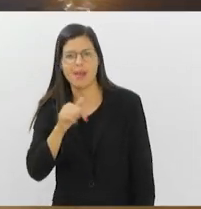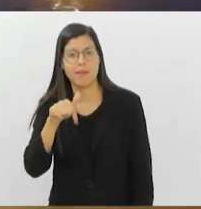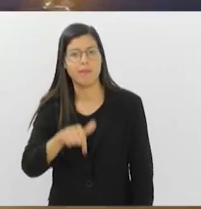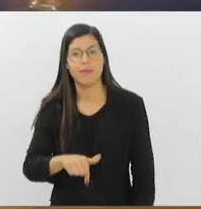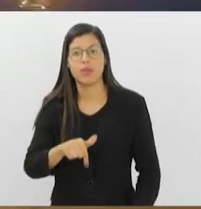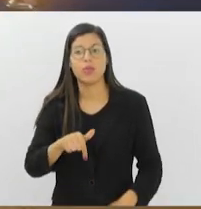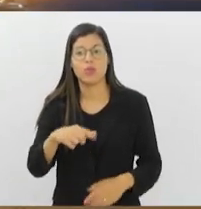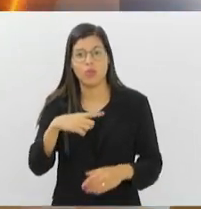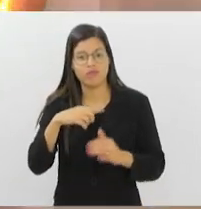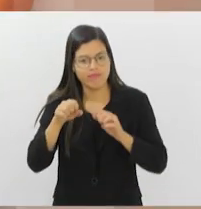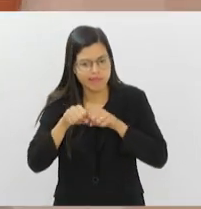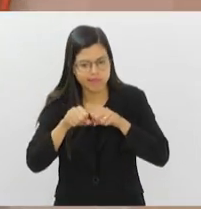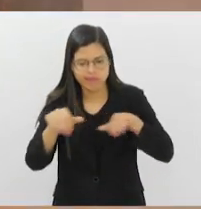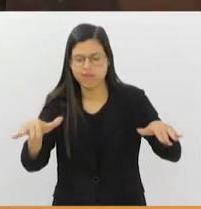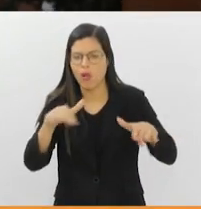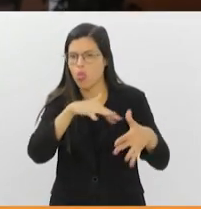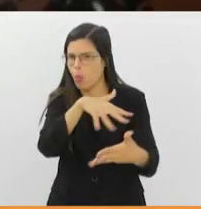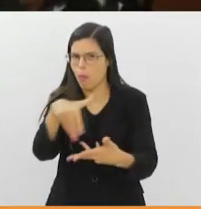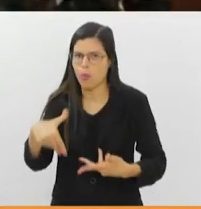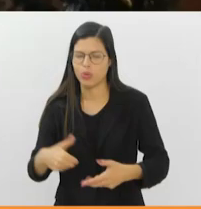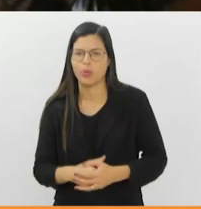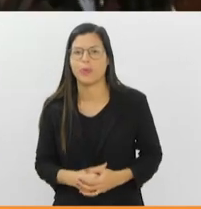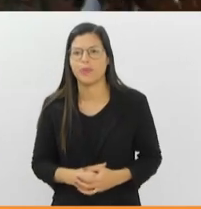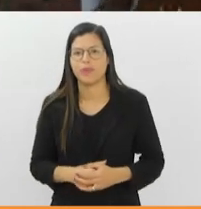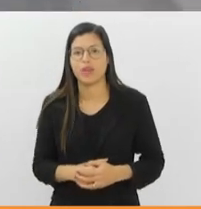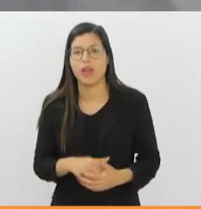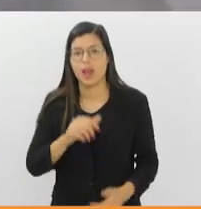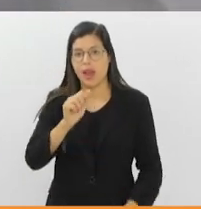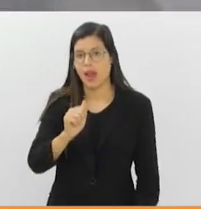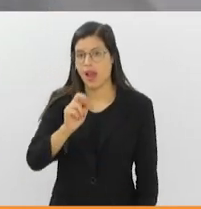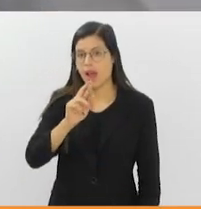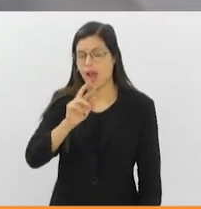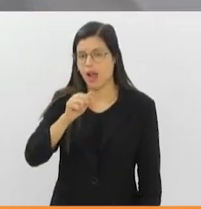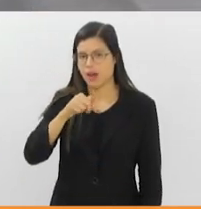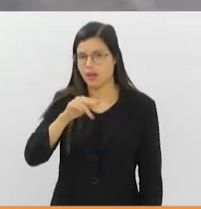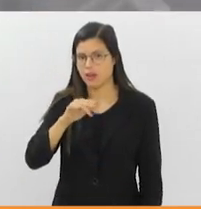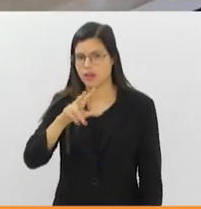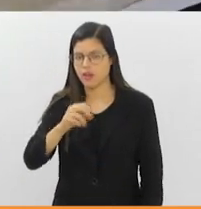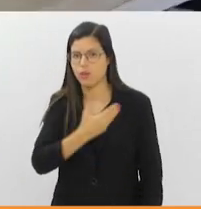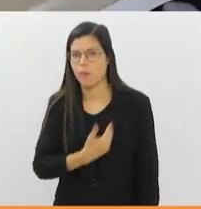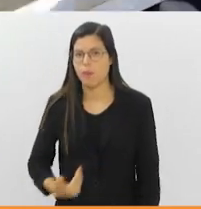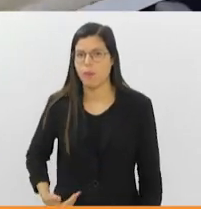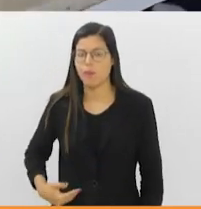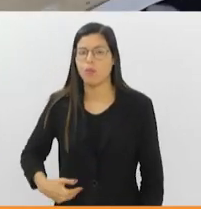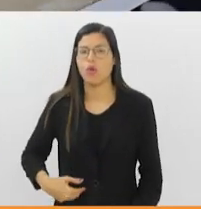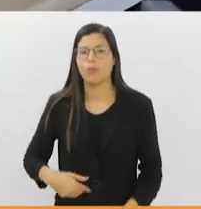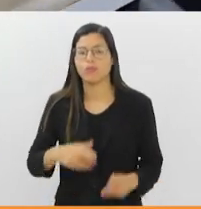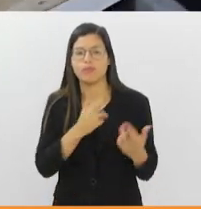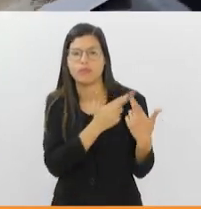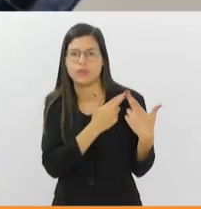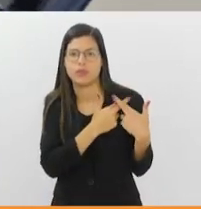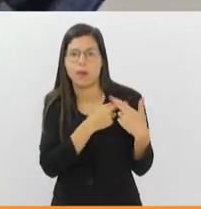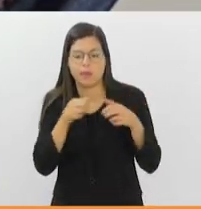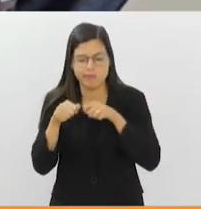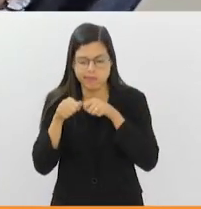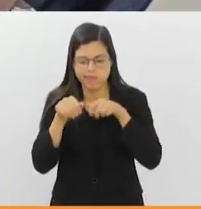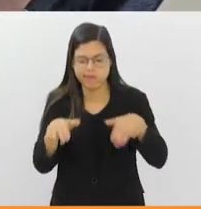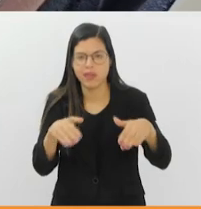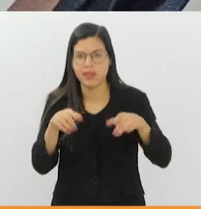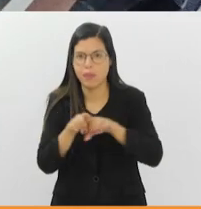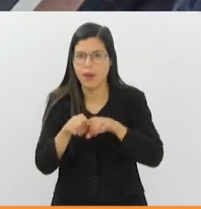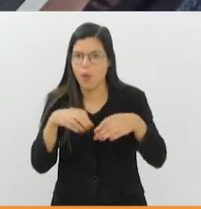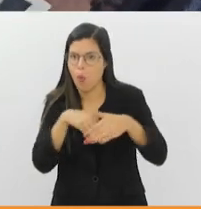Brasil e no exterior Arquivo Público do Rio de Janeiro responsável pela preservação e difusão da memória do Estado completou